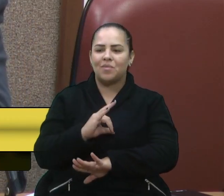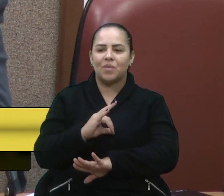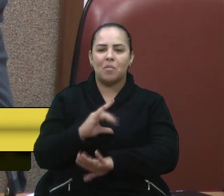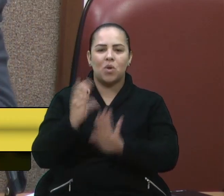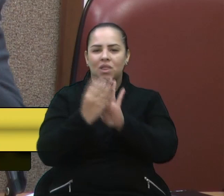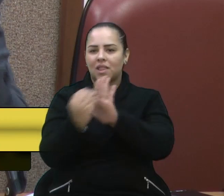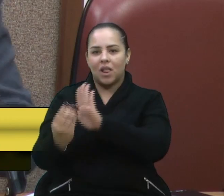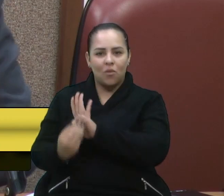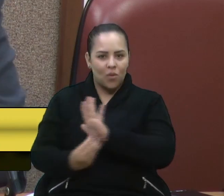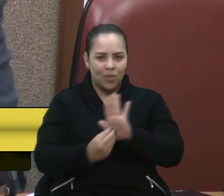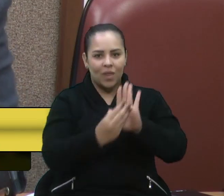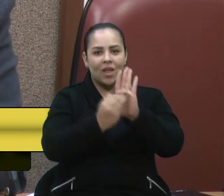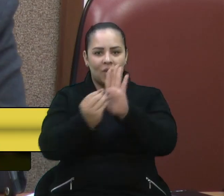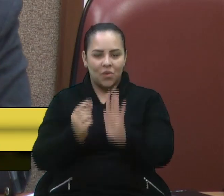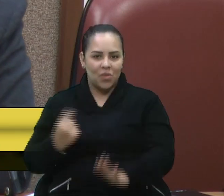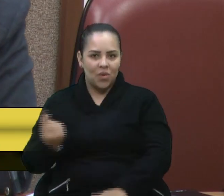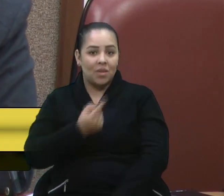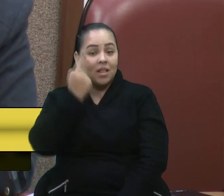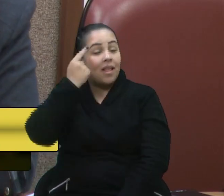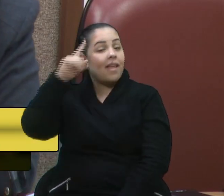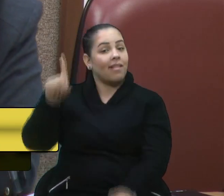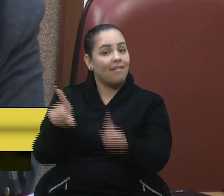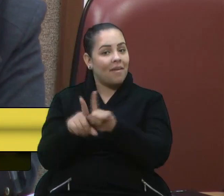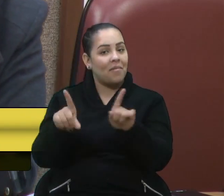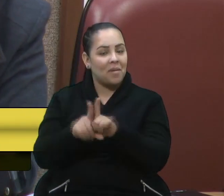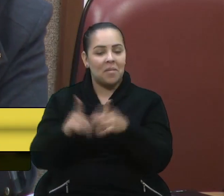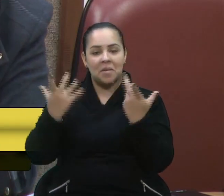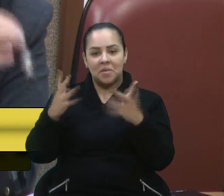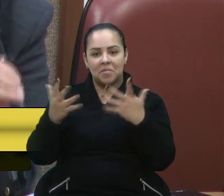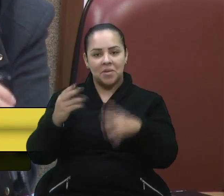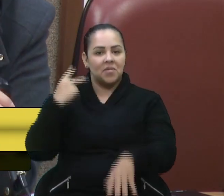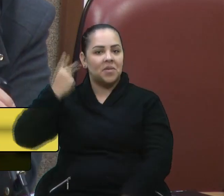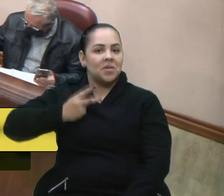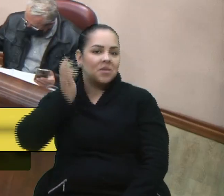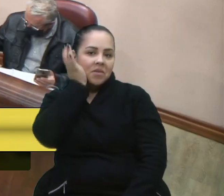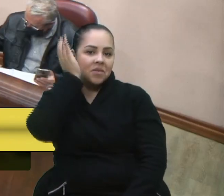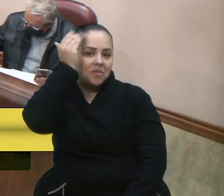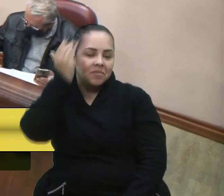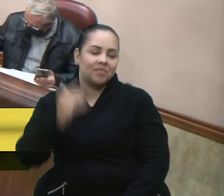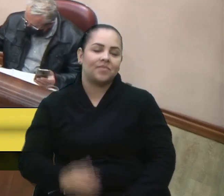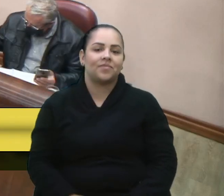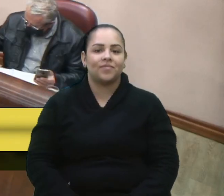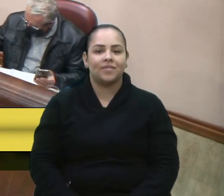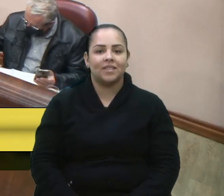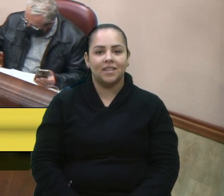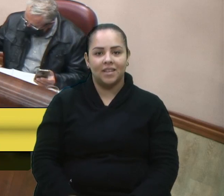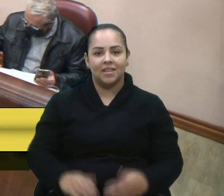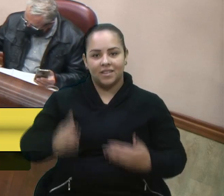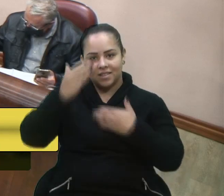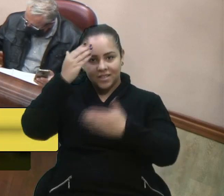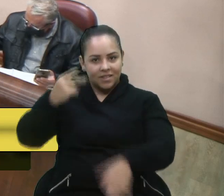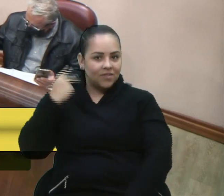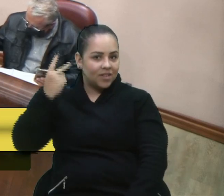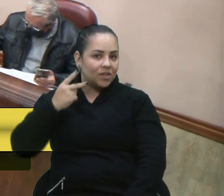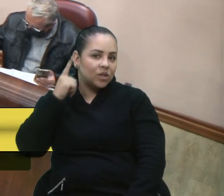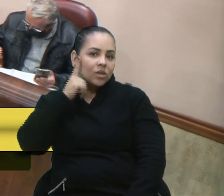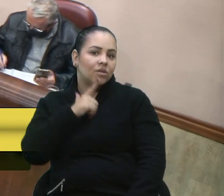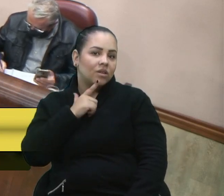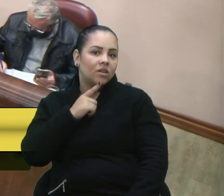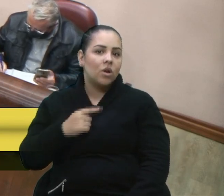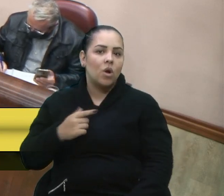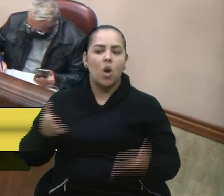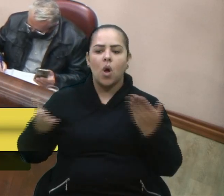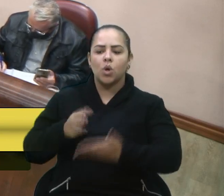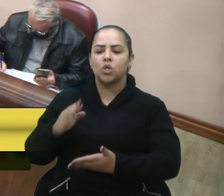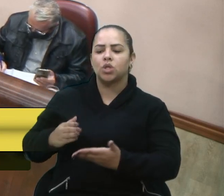sirvam de ideias também. Parabéns, vereador Felipe. Obrigado, vereador Lucas. Inclusive, o projeto, né, a gente protocolou agora pela manhã, ele está à